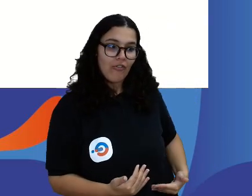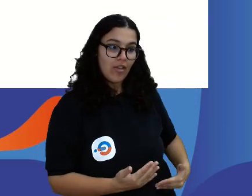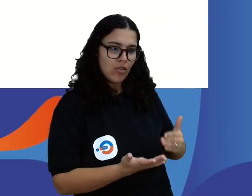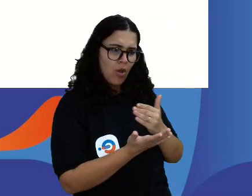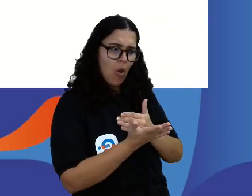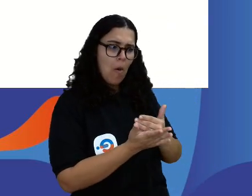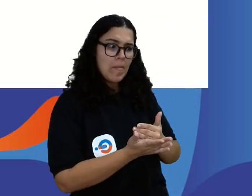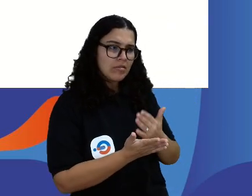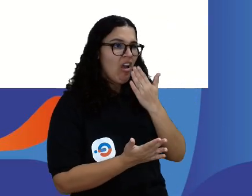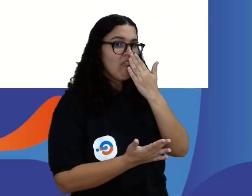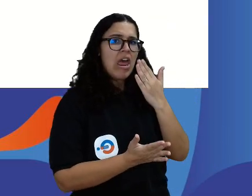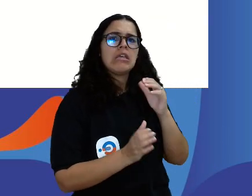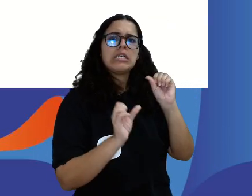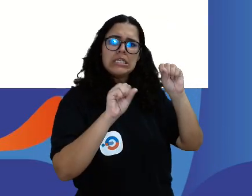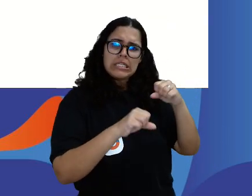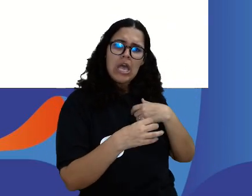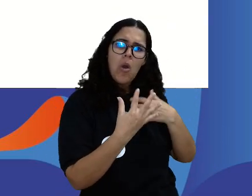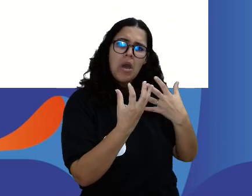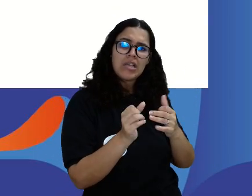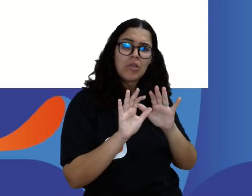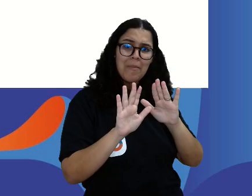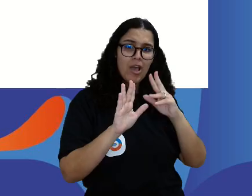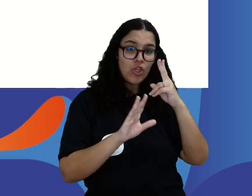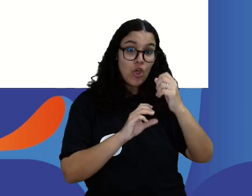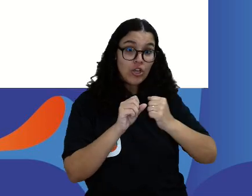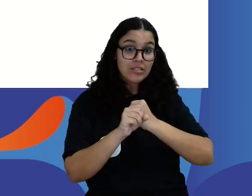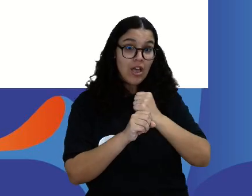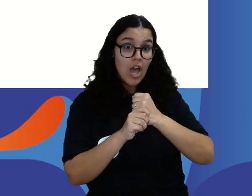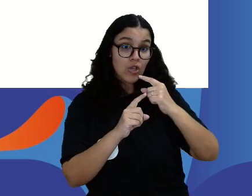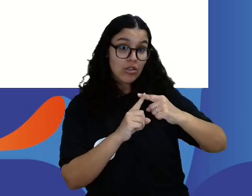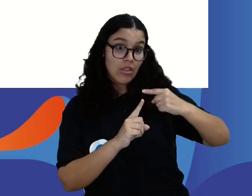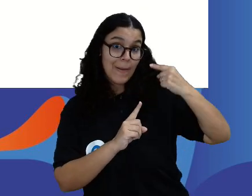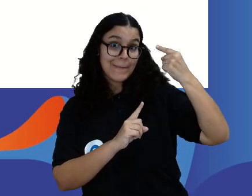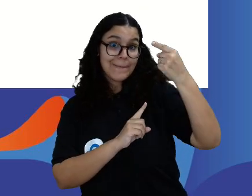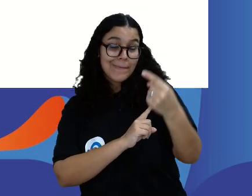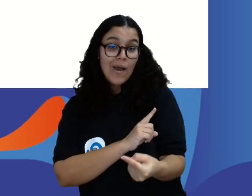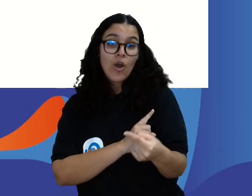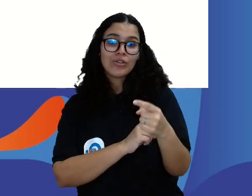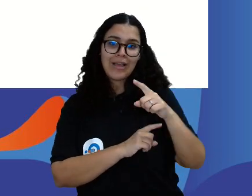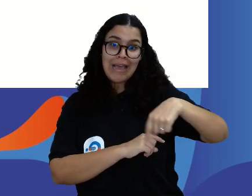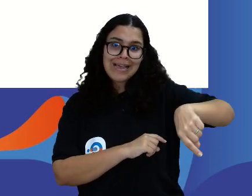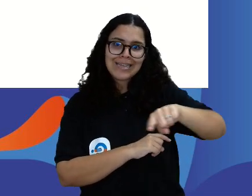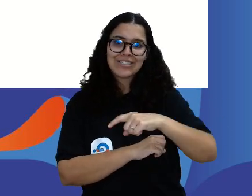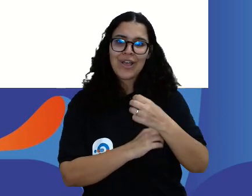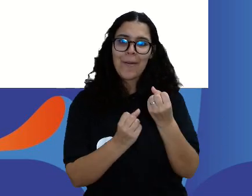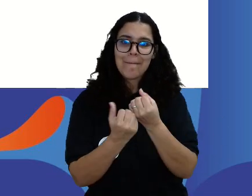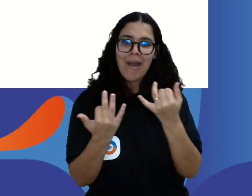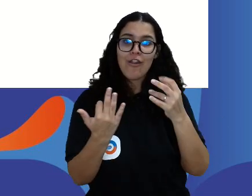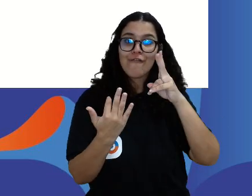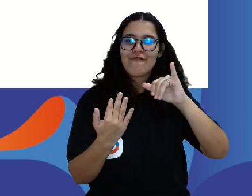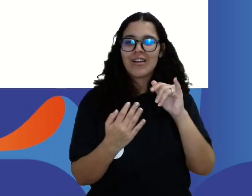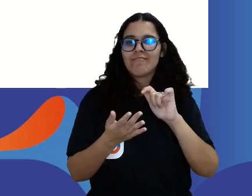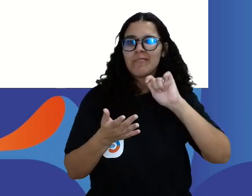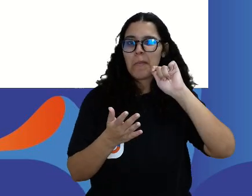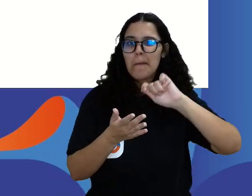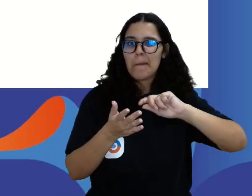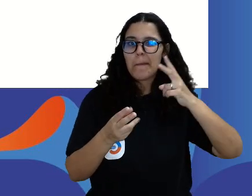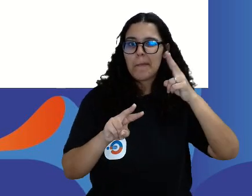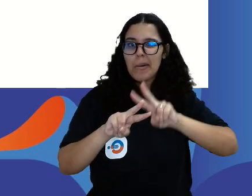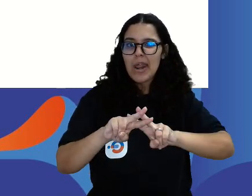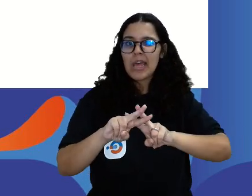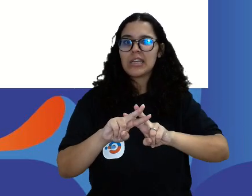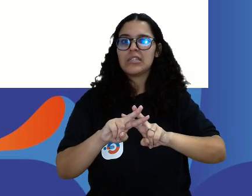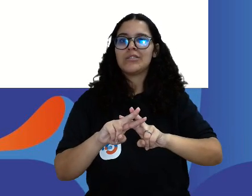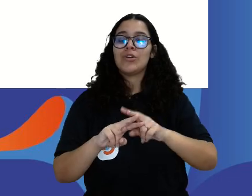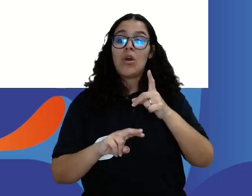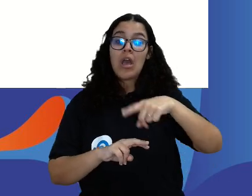inicialmente, mas por volta de uns 2 anos depois, muitos desses negros serão presos, ameaçam um outro processo de revolta. O que